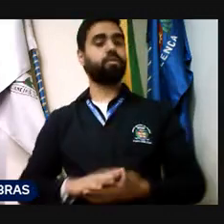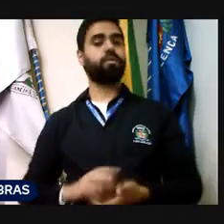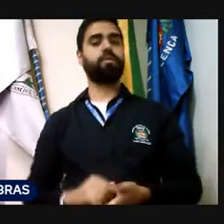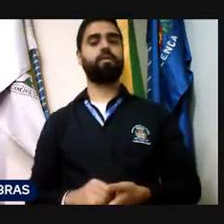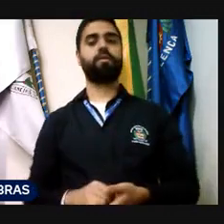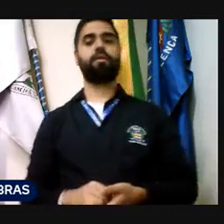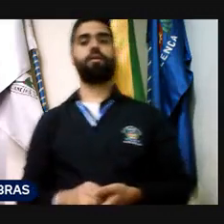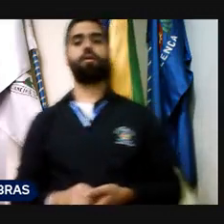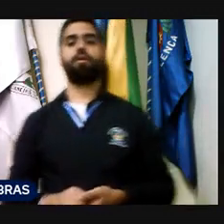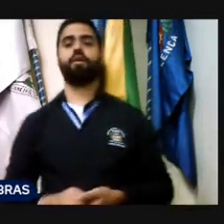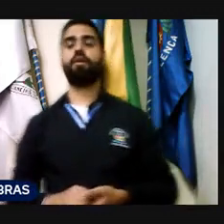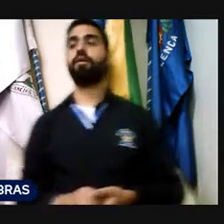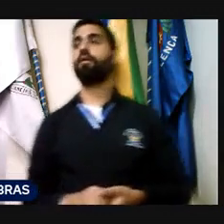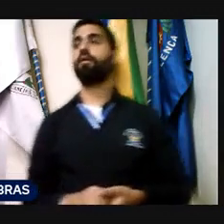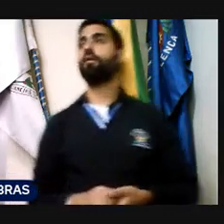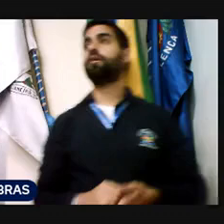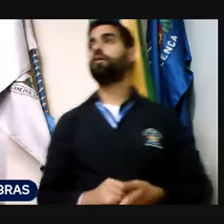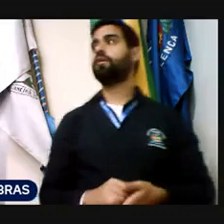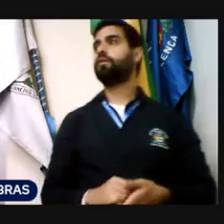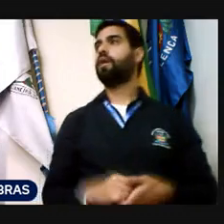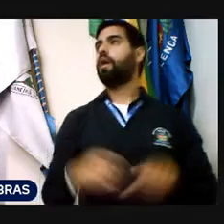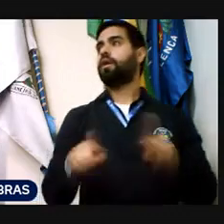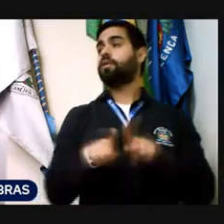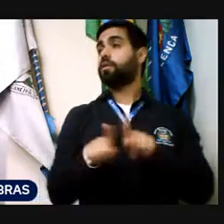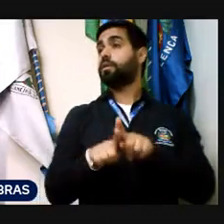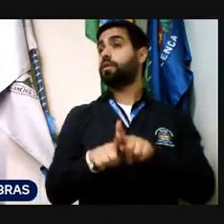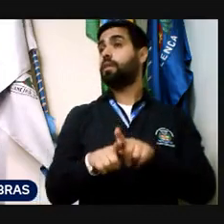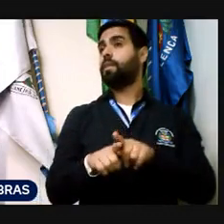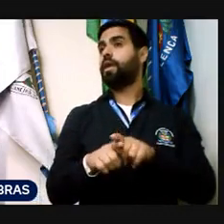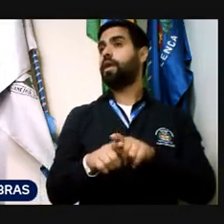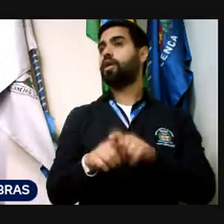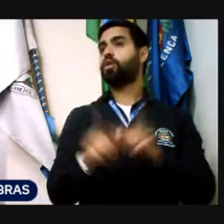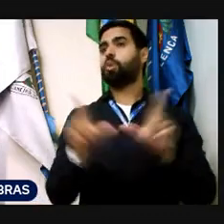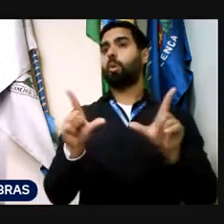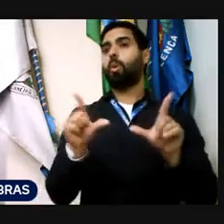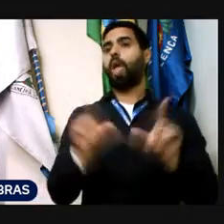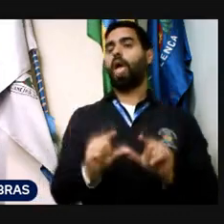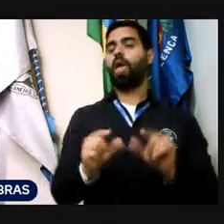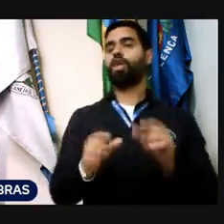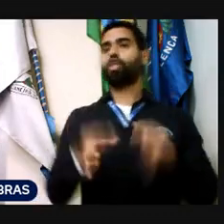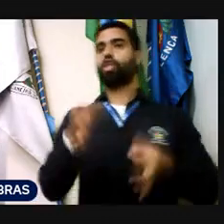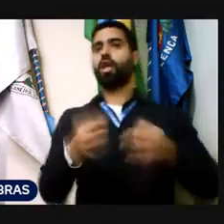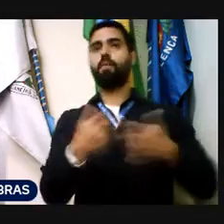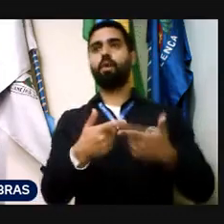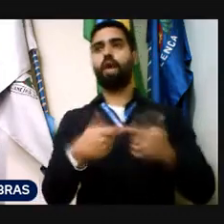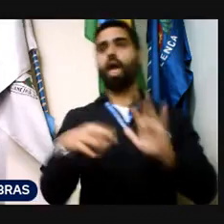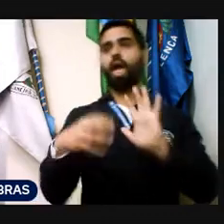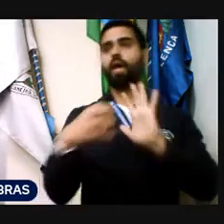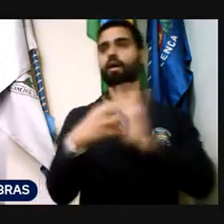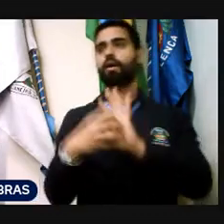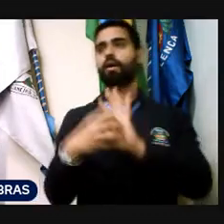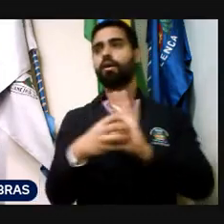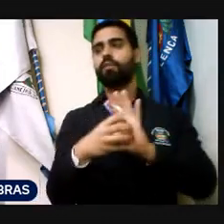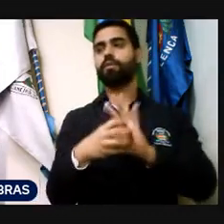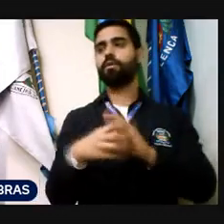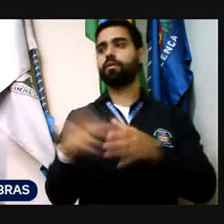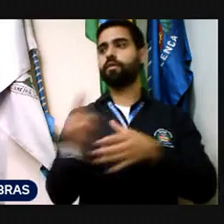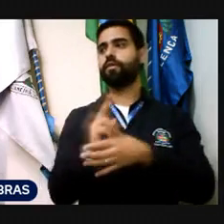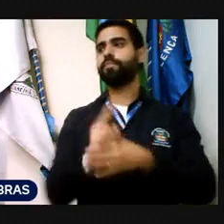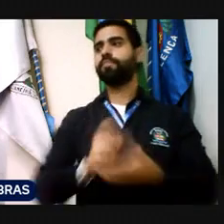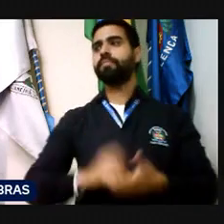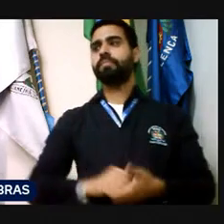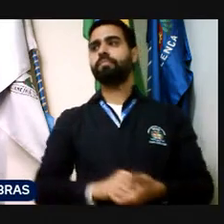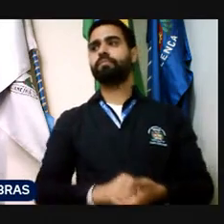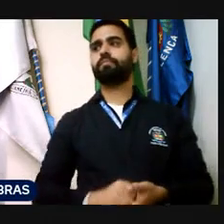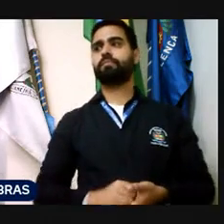de uma forma desafogando também o poder judiciário, aqui as câmaras aqui da nossa cidade. Então, era só